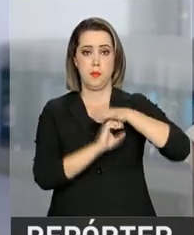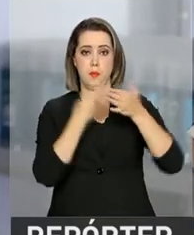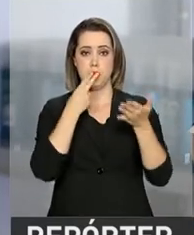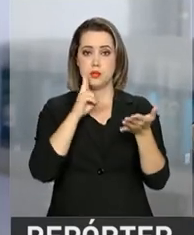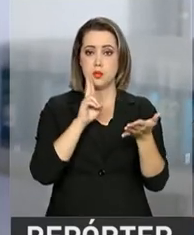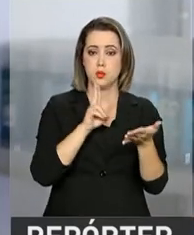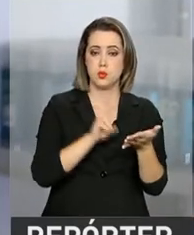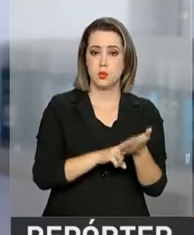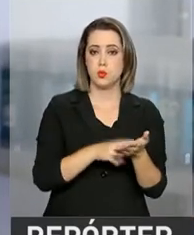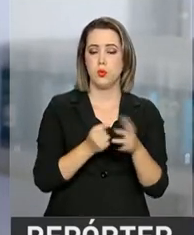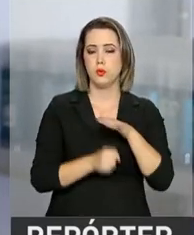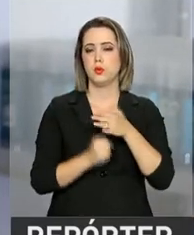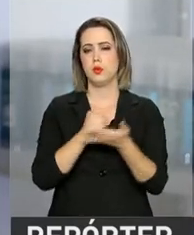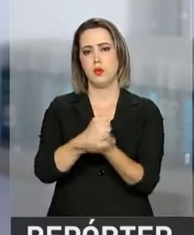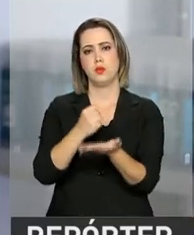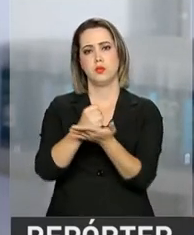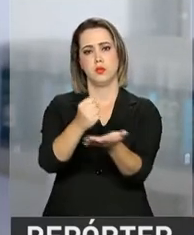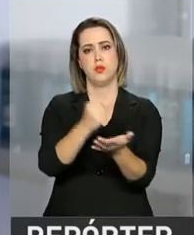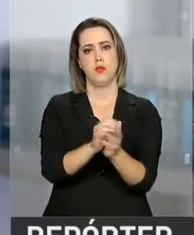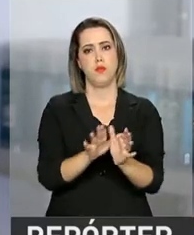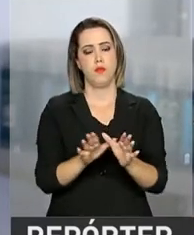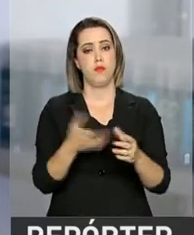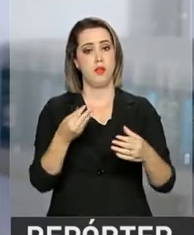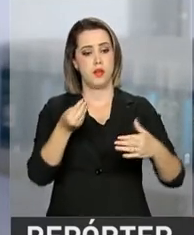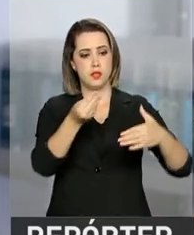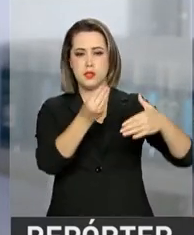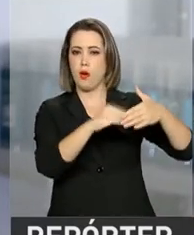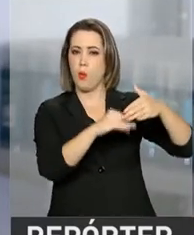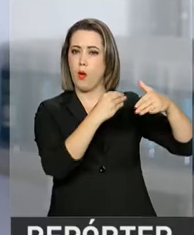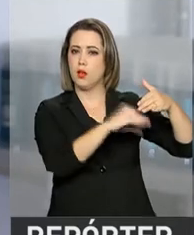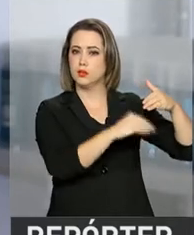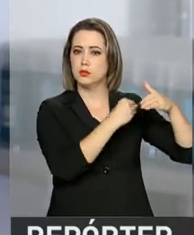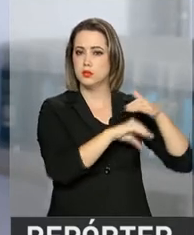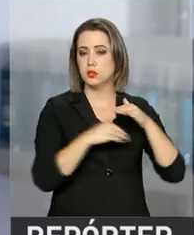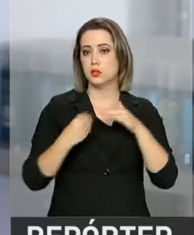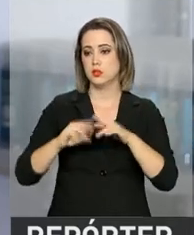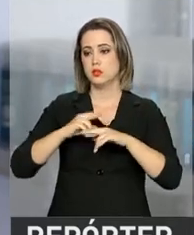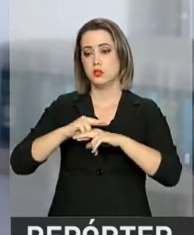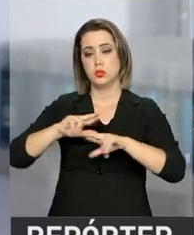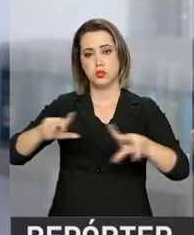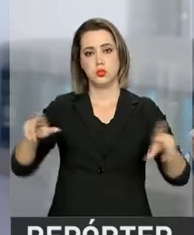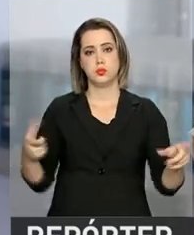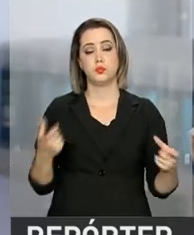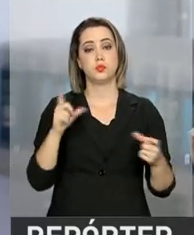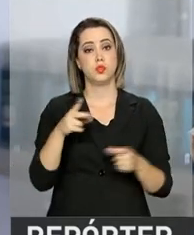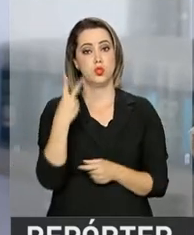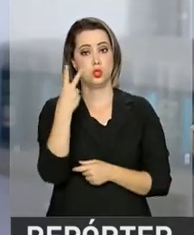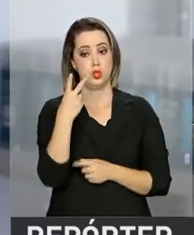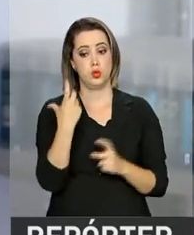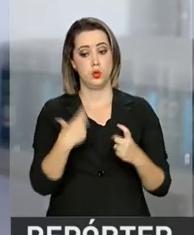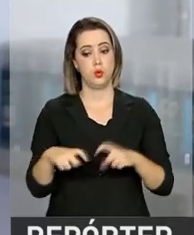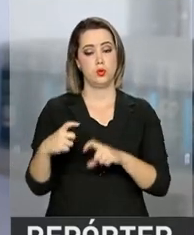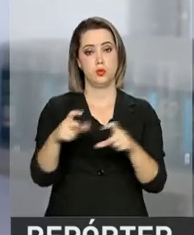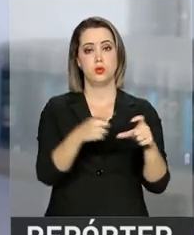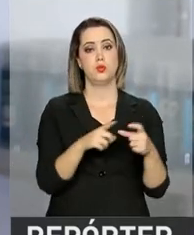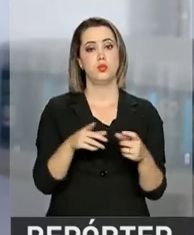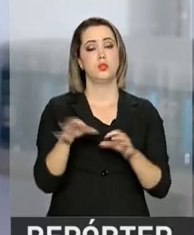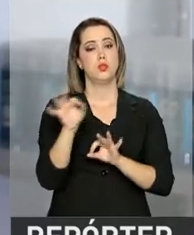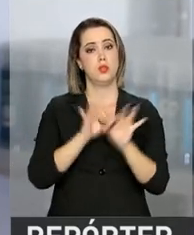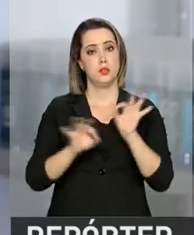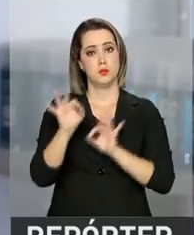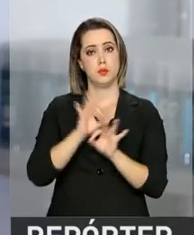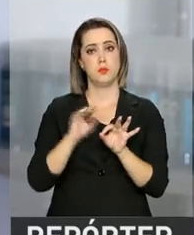armazenagem e distribuição para pequenas e microempresas do comércio eletrônico já são dois centros operados pela estatal